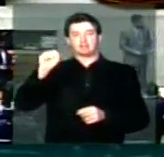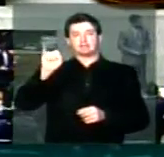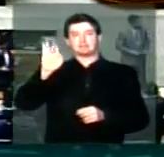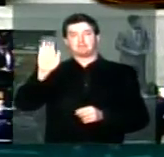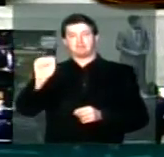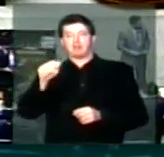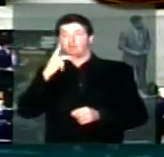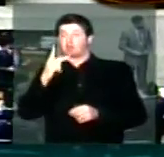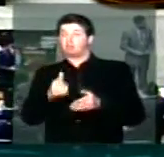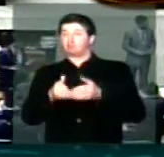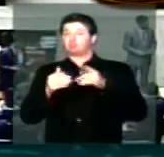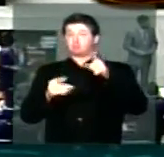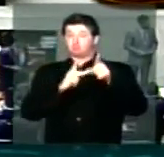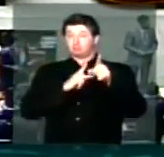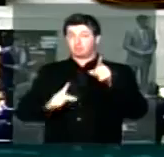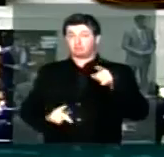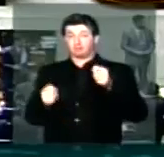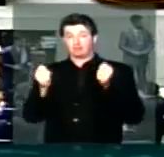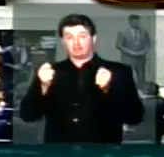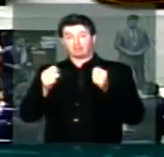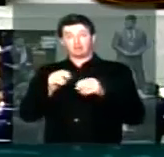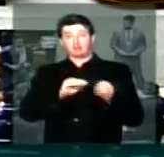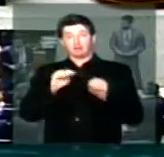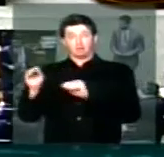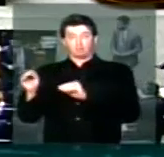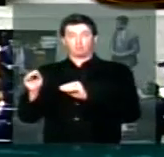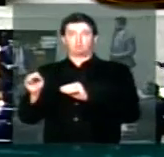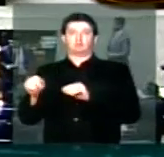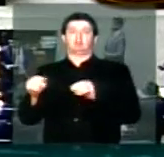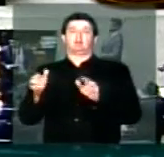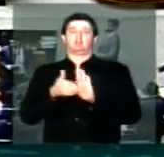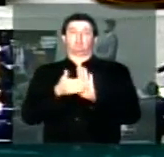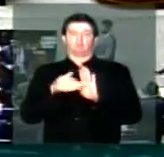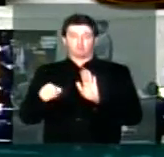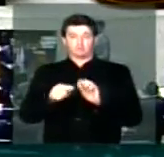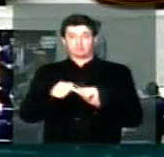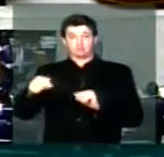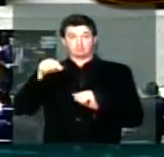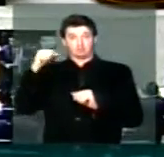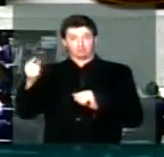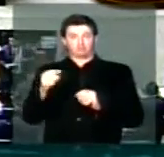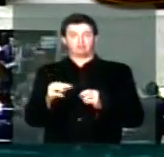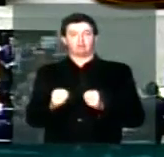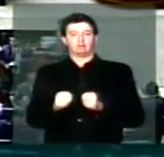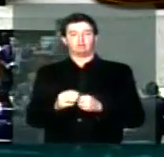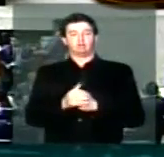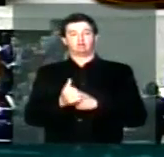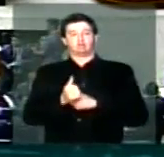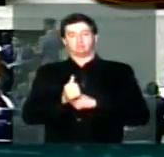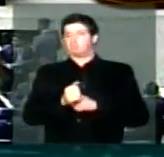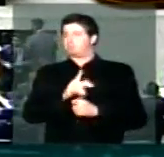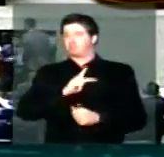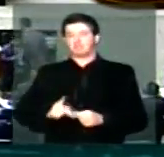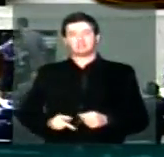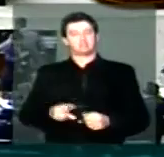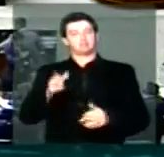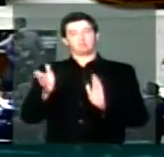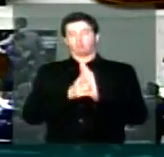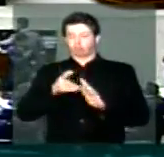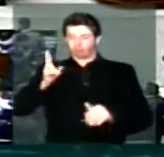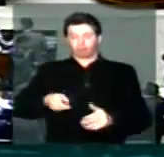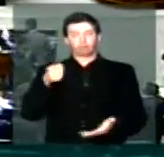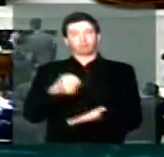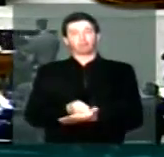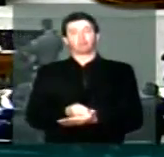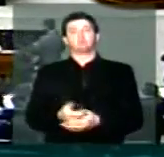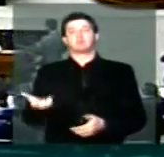Ciba Machado, fazer um pedido ao presidente para tentar adiar a apreciação dessa proposta para a semana que vem. O presidente manteve a proposição